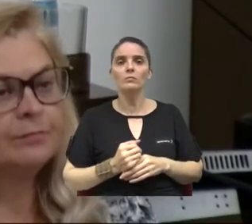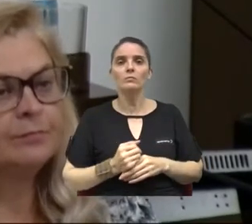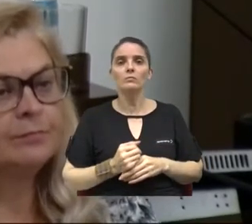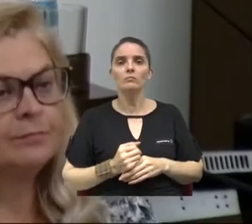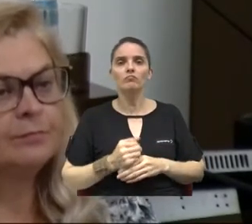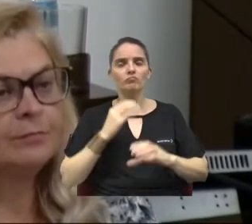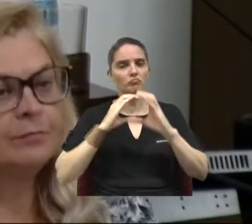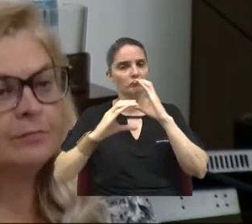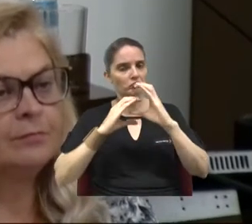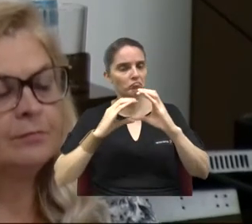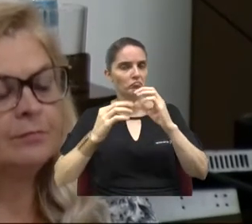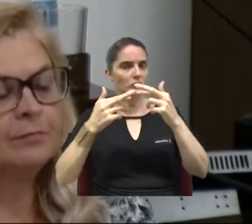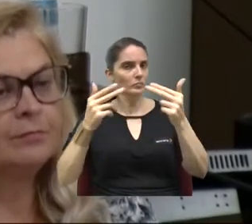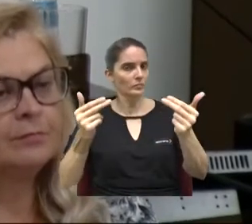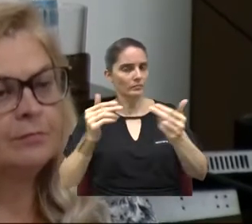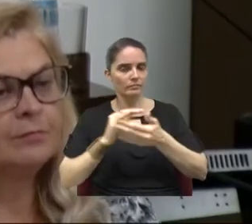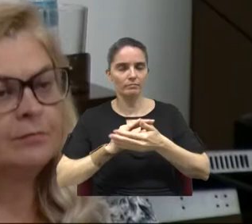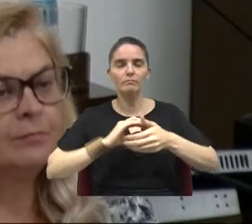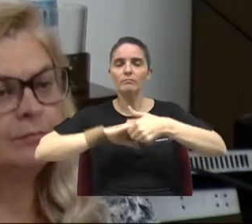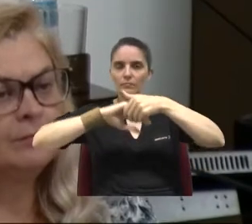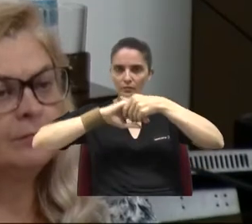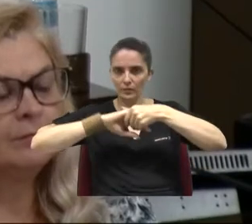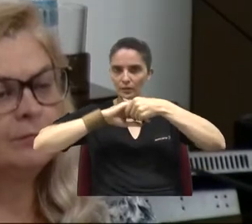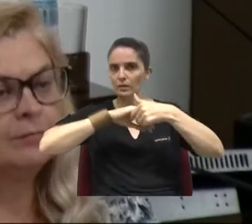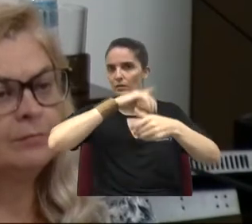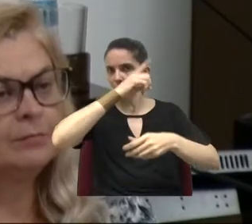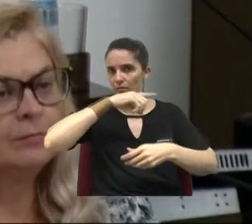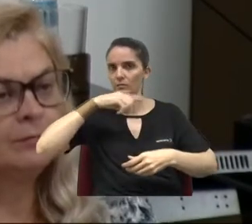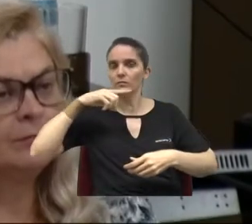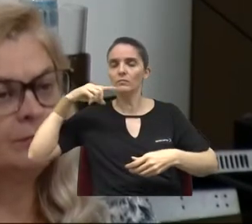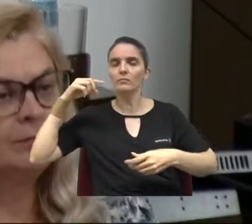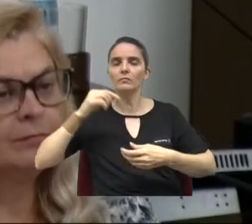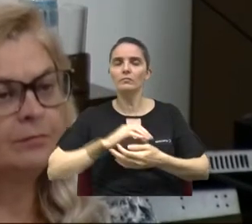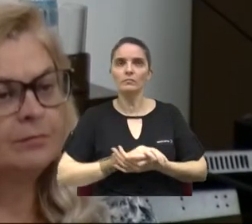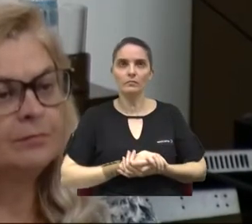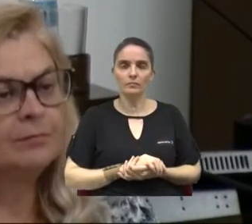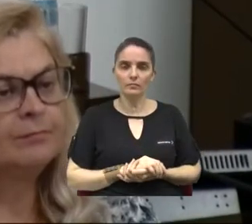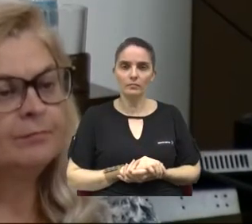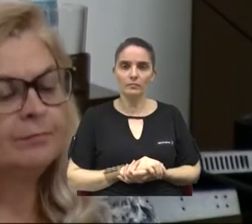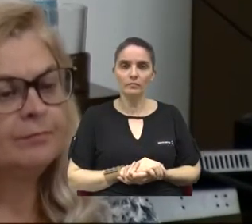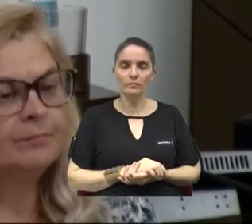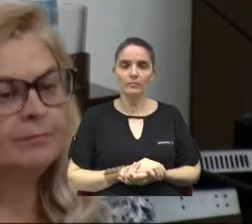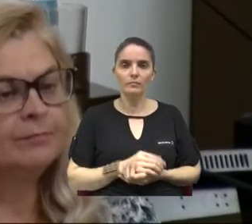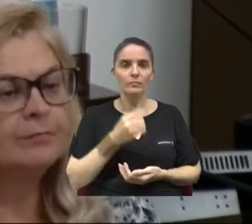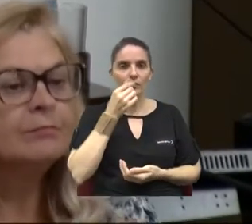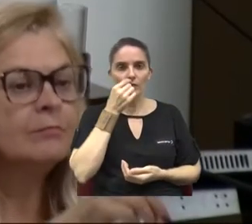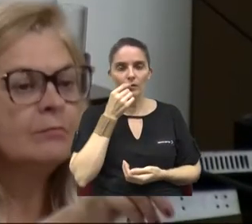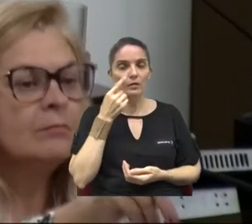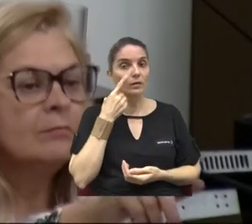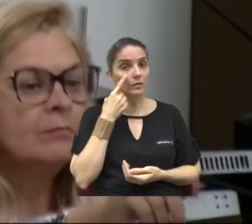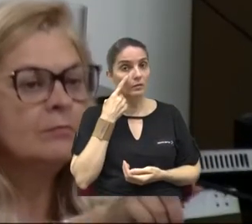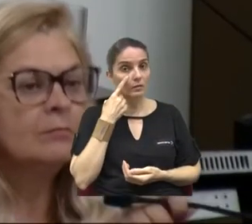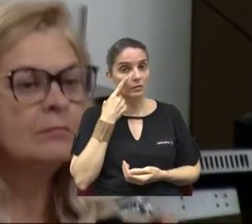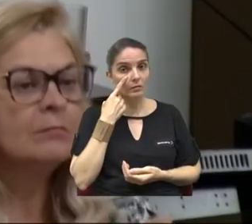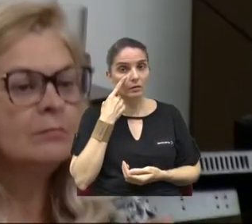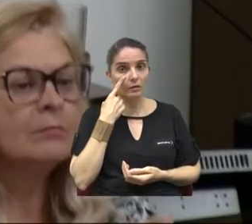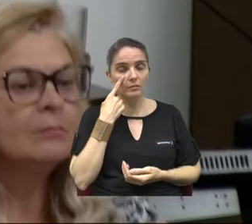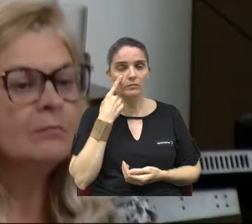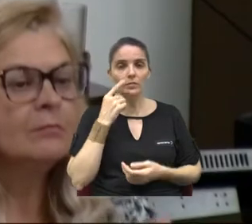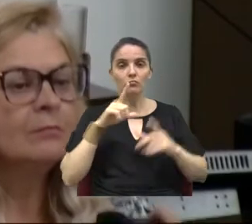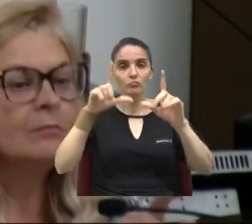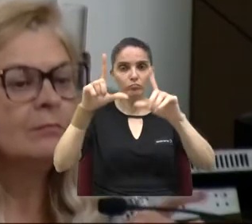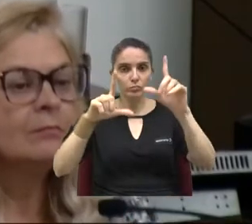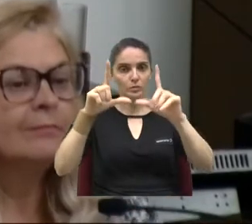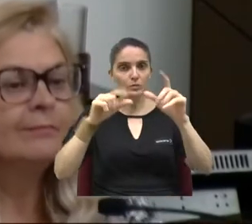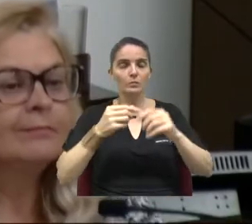mídia. Parabéns, doutora, pela propositura. Eu estava vendo uma reportagem ontem sobre o